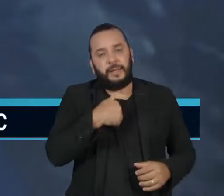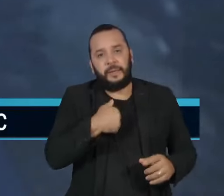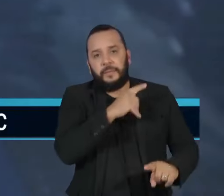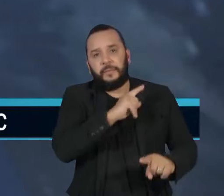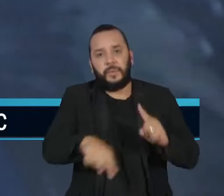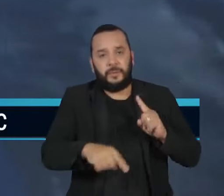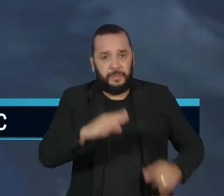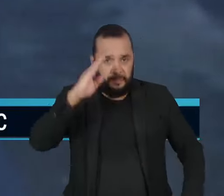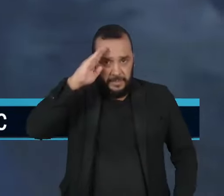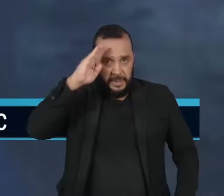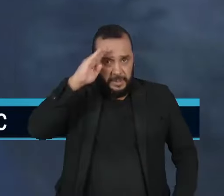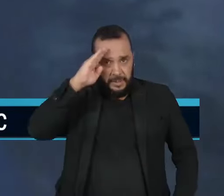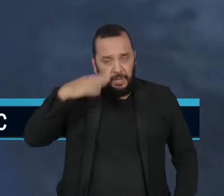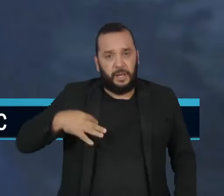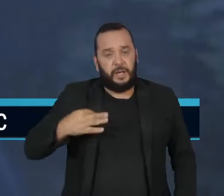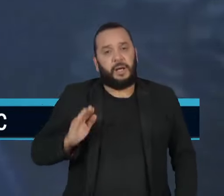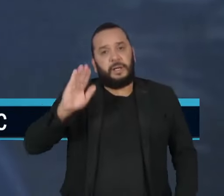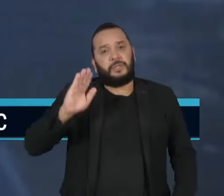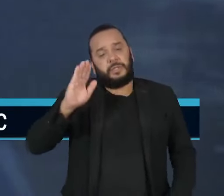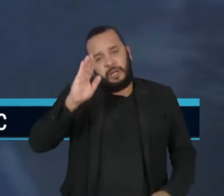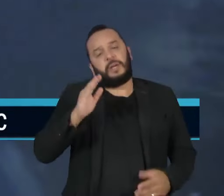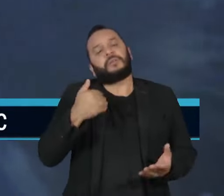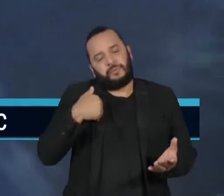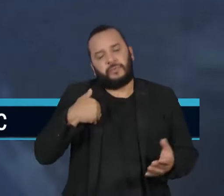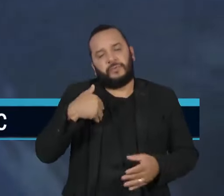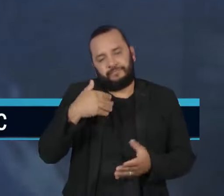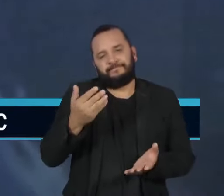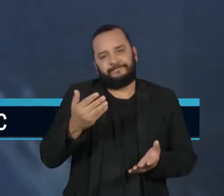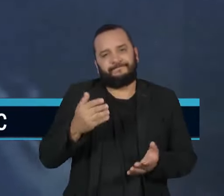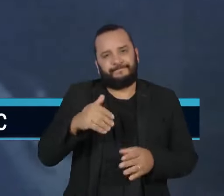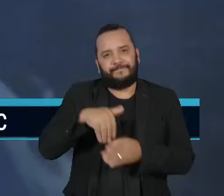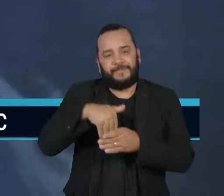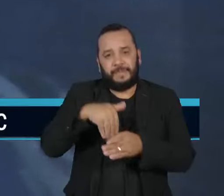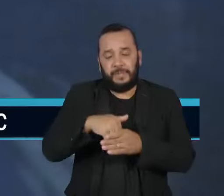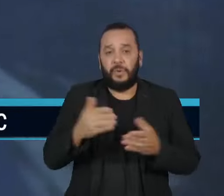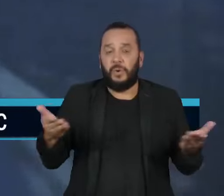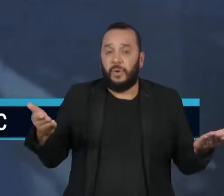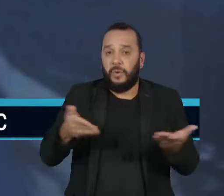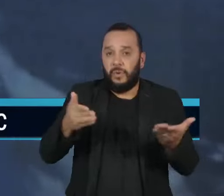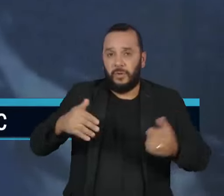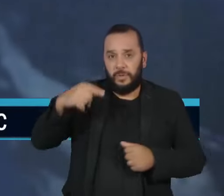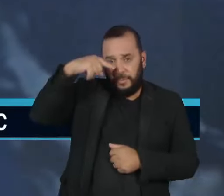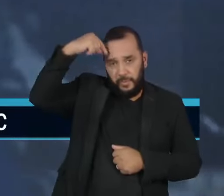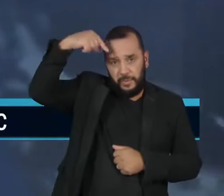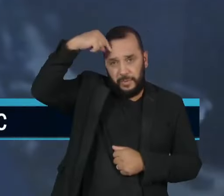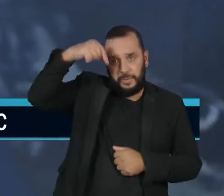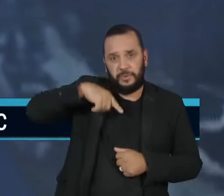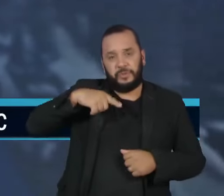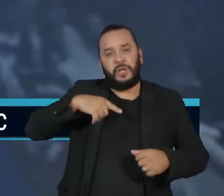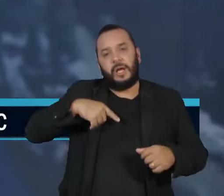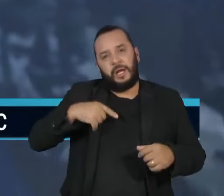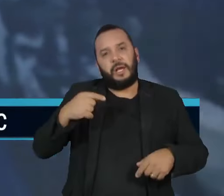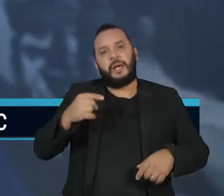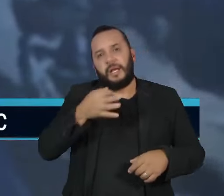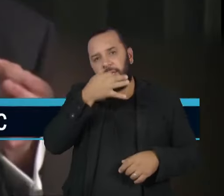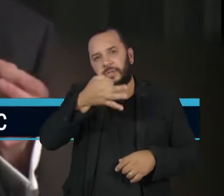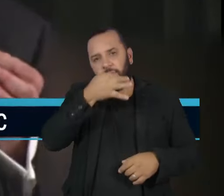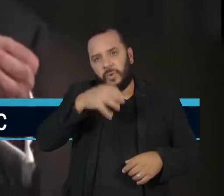eleições. Hoje, o presidente do Supremo Tribunal Federal, Luiz Roberto Barroso, criticou a politização das Forças